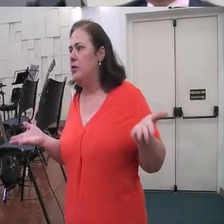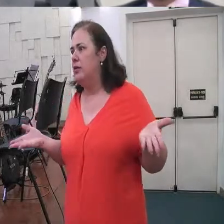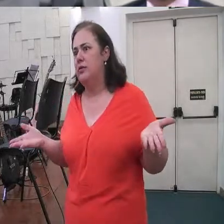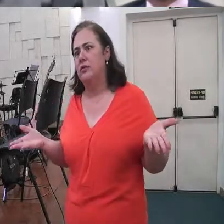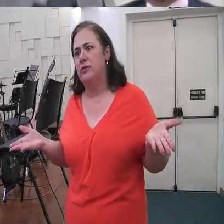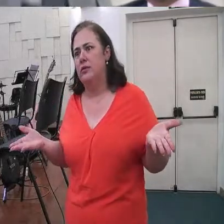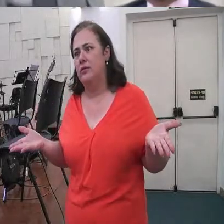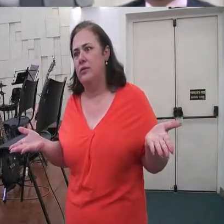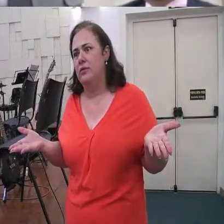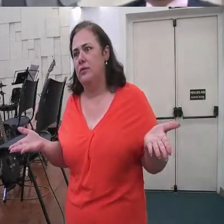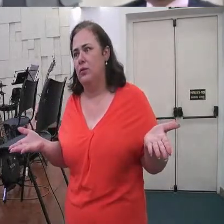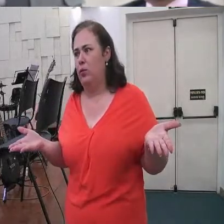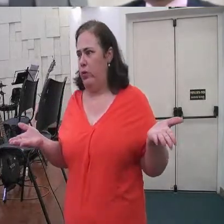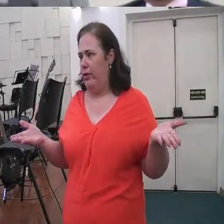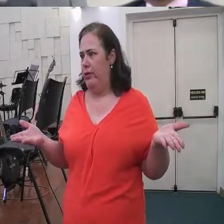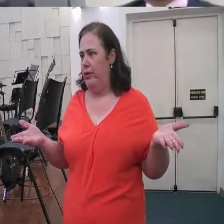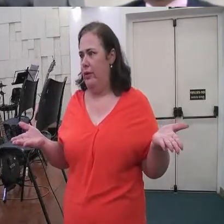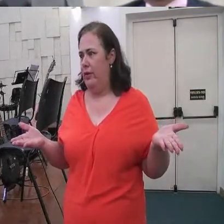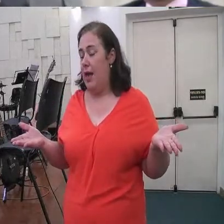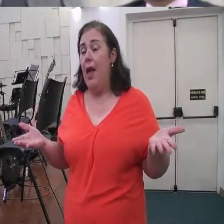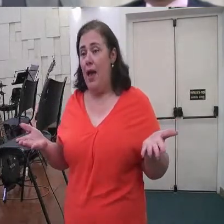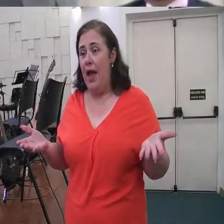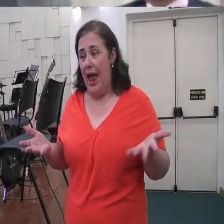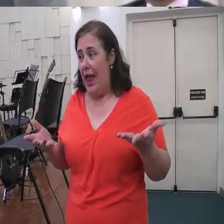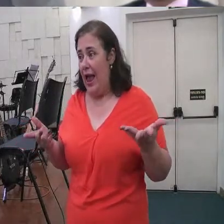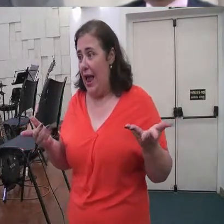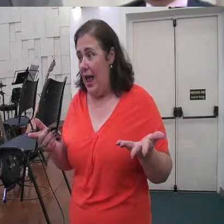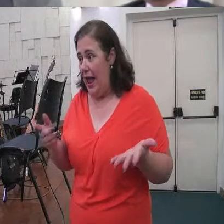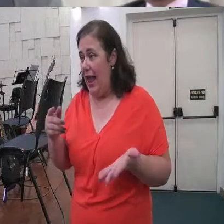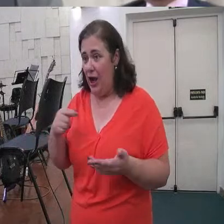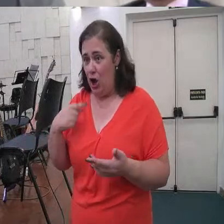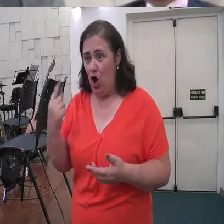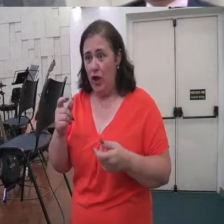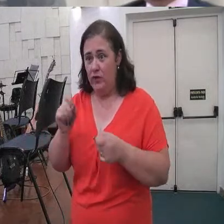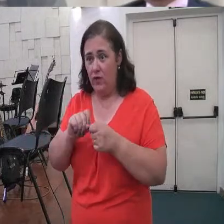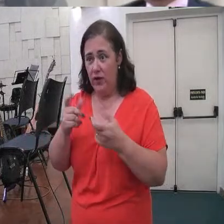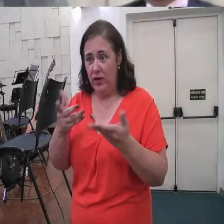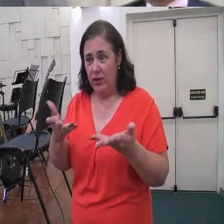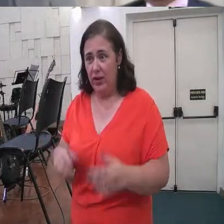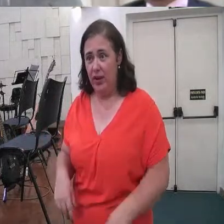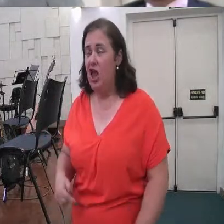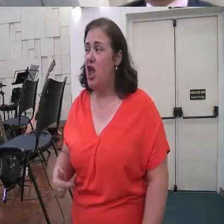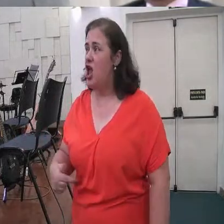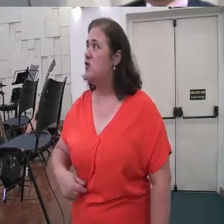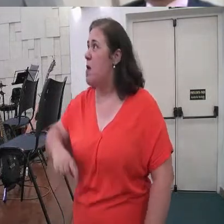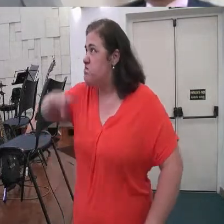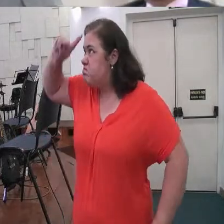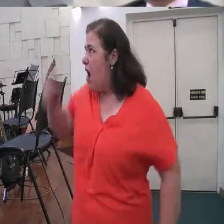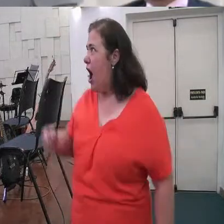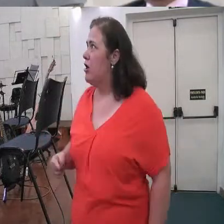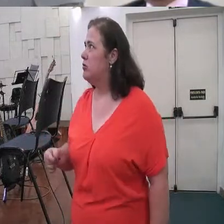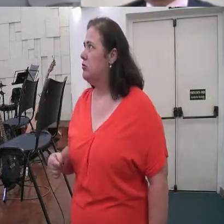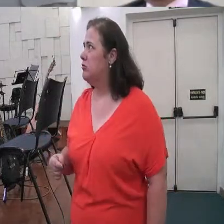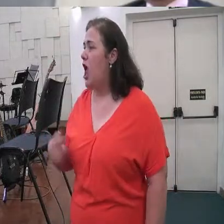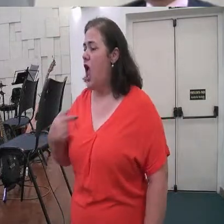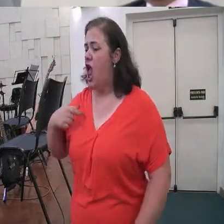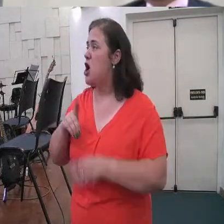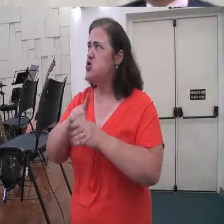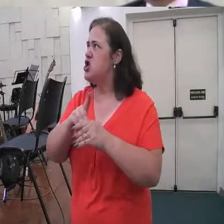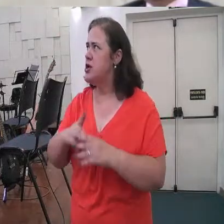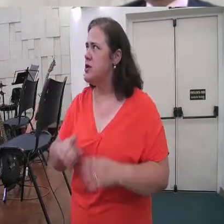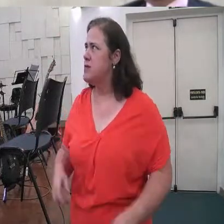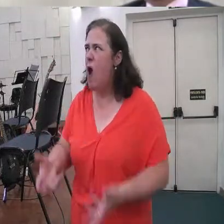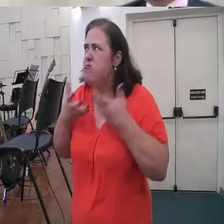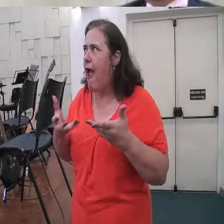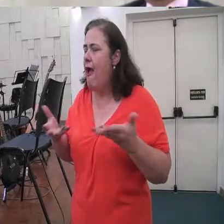hoje, batendo o pé e dizendo: Senhor, eu quero e ponto final. Porque eu sou fiel, porque eu participo